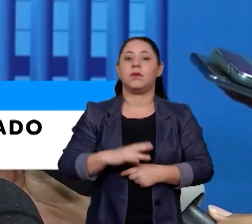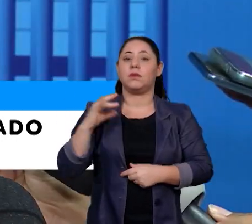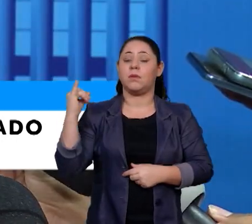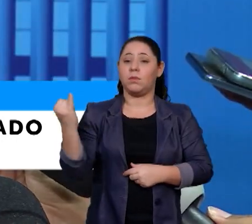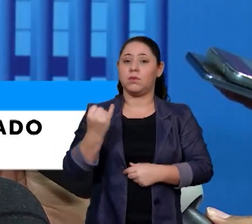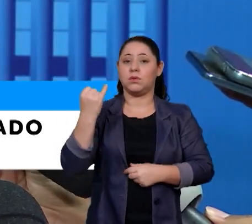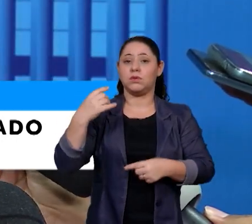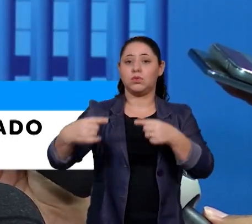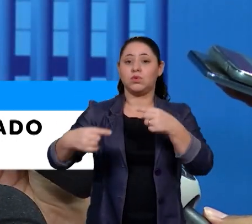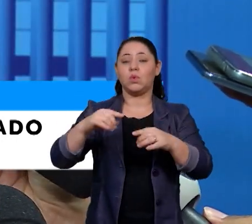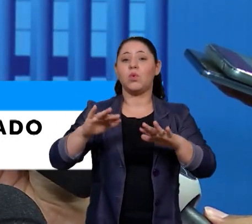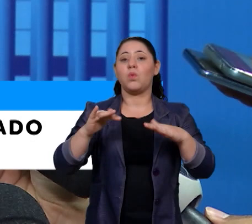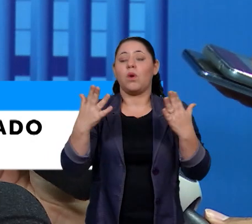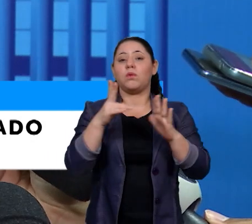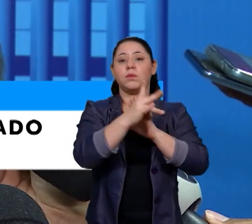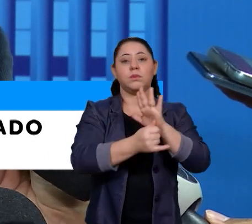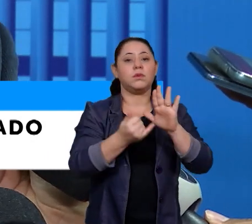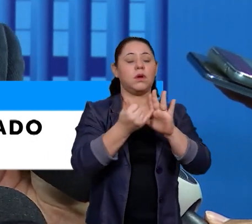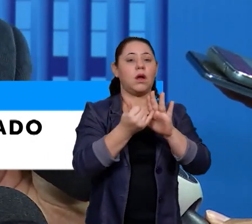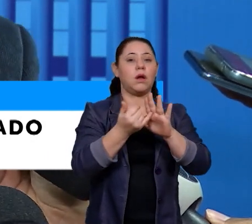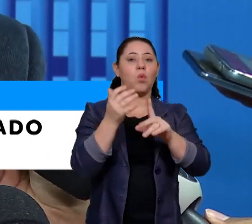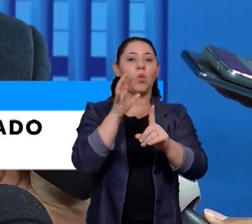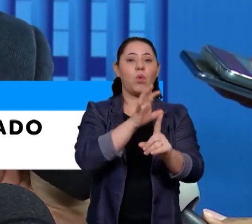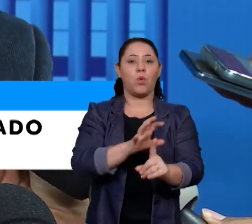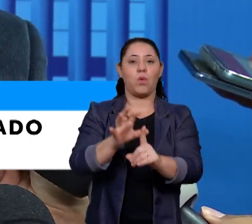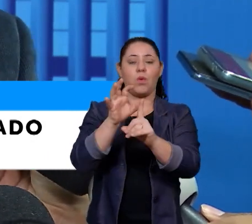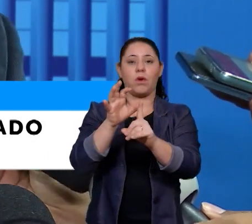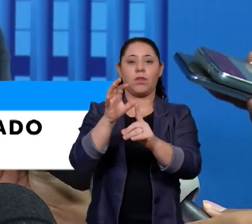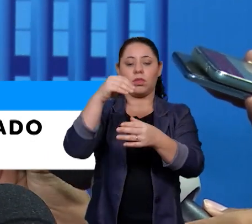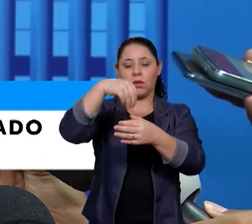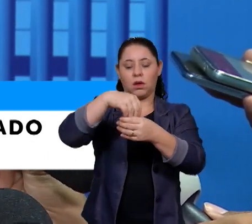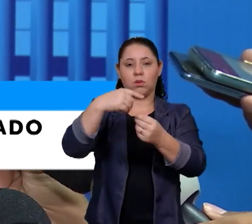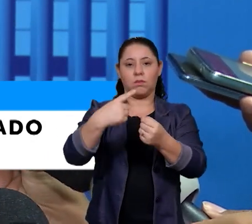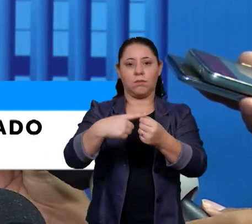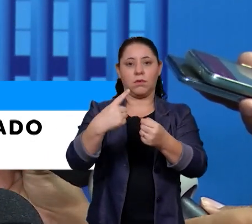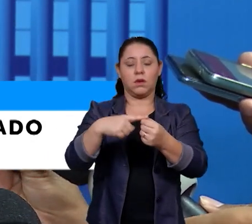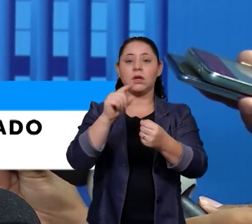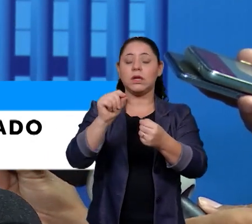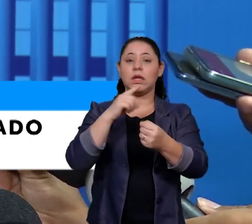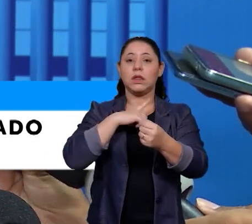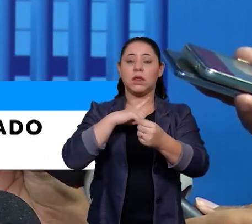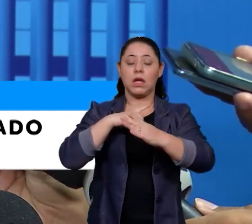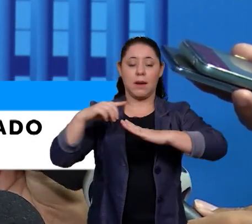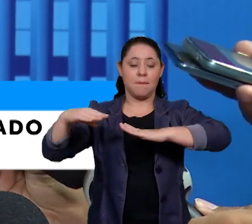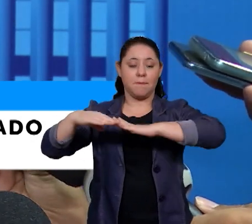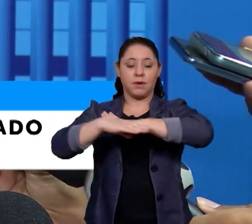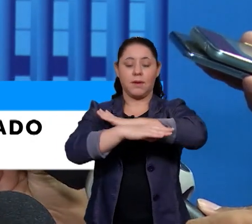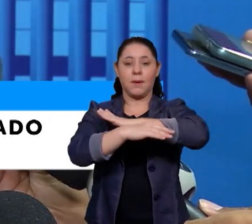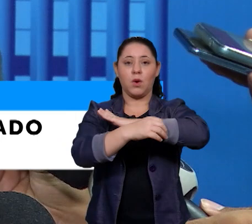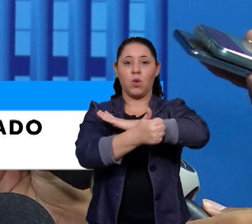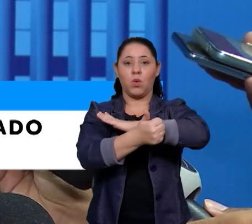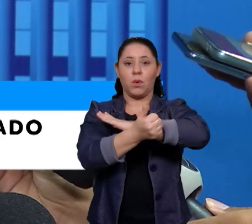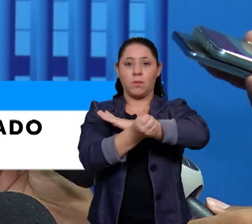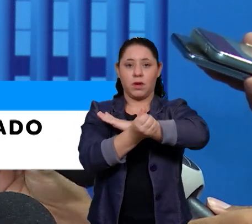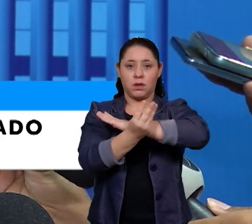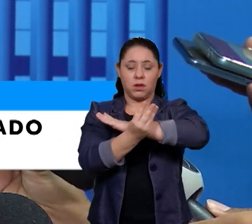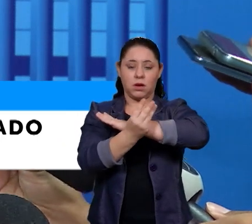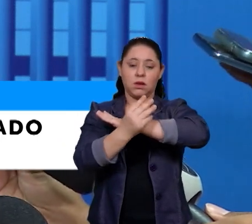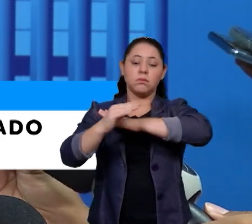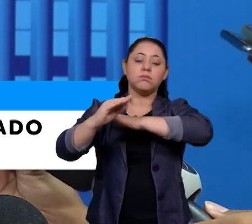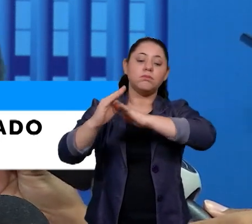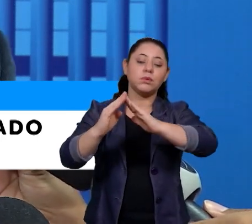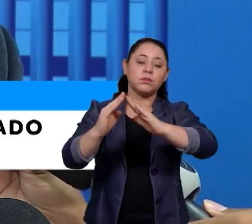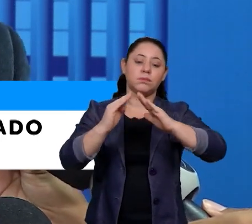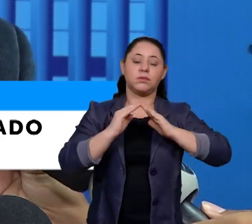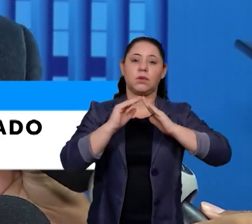obras. A parte mais importante é a gente conseguir debater quais são os projetos que vão ser impactados nos municípios que estão aí na